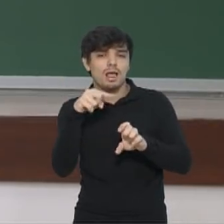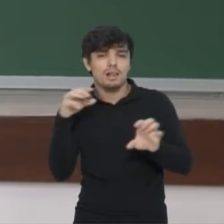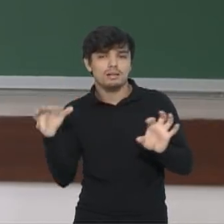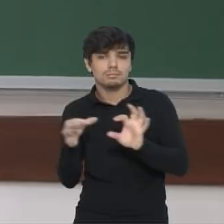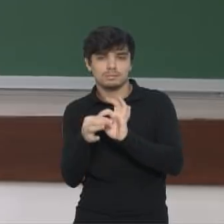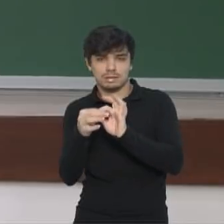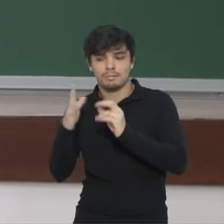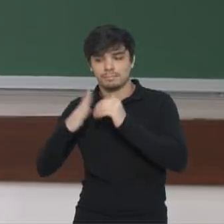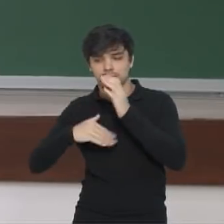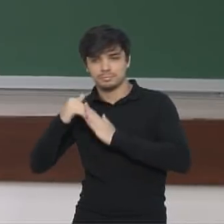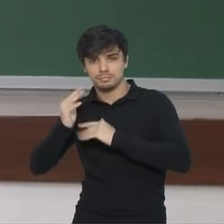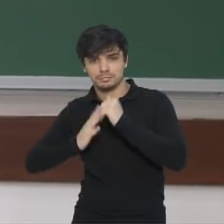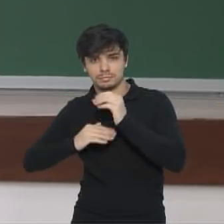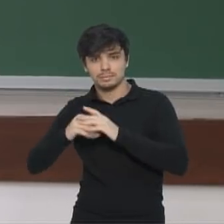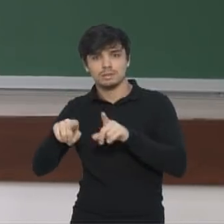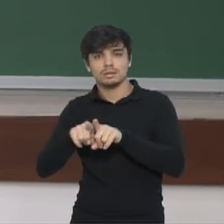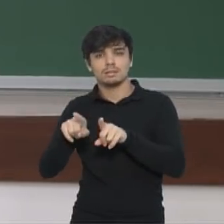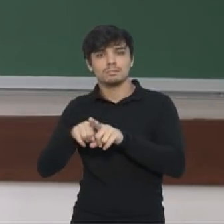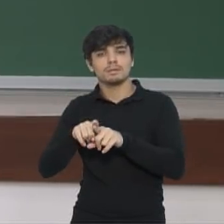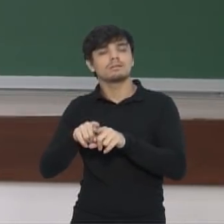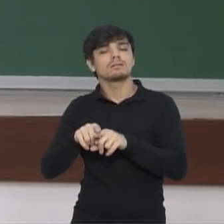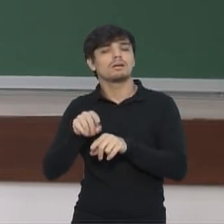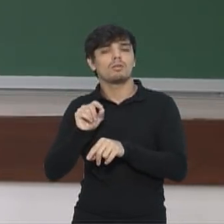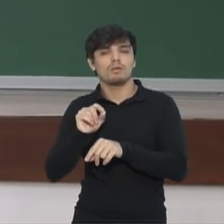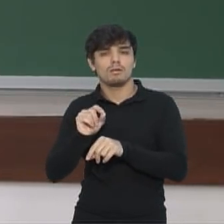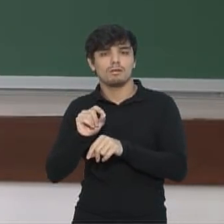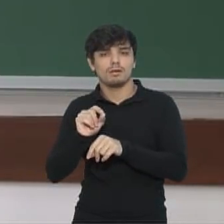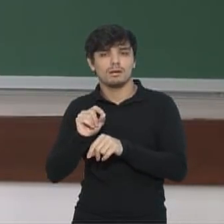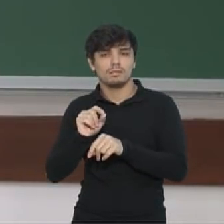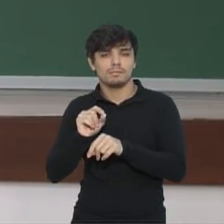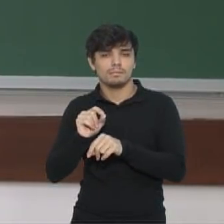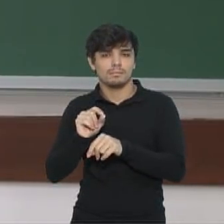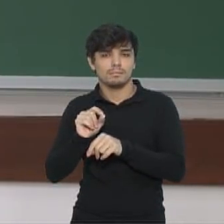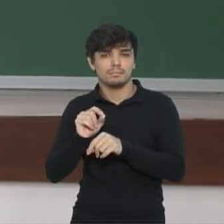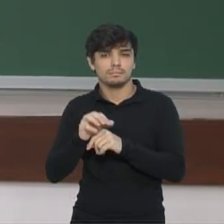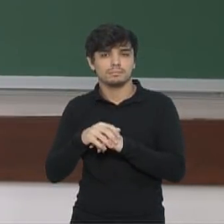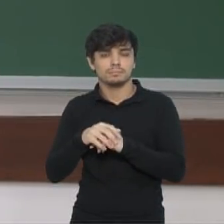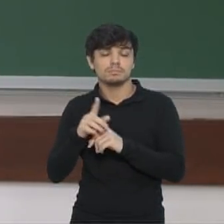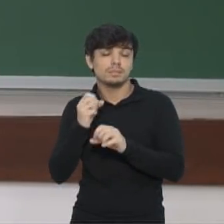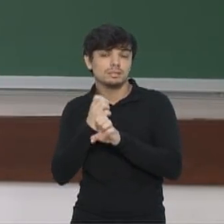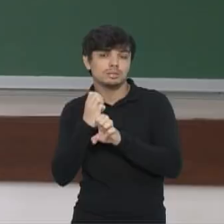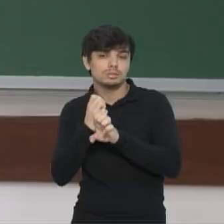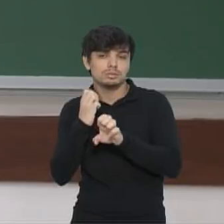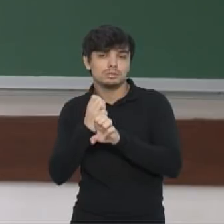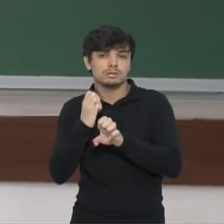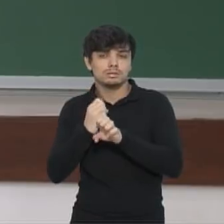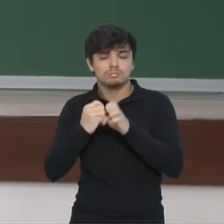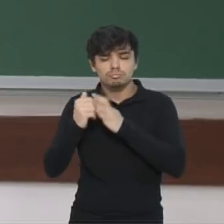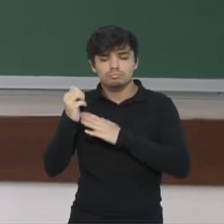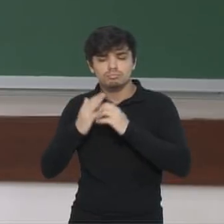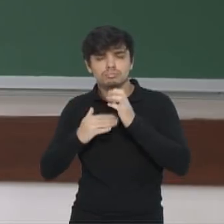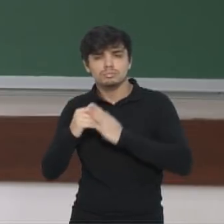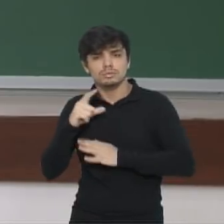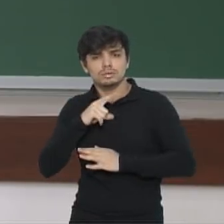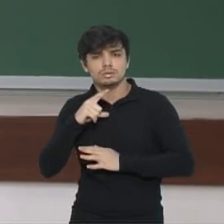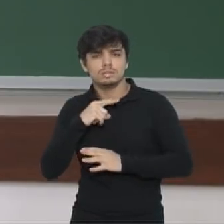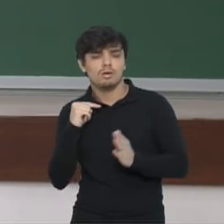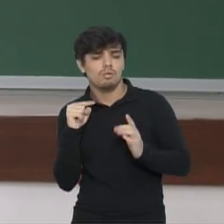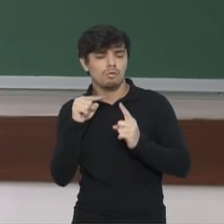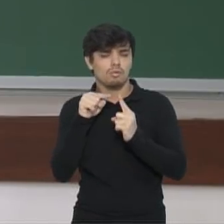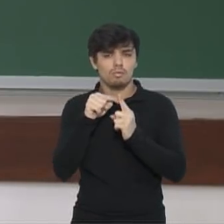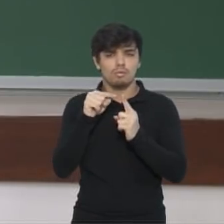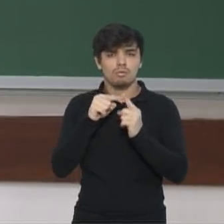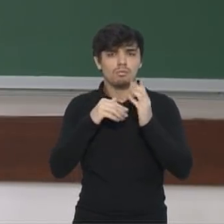à praticidade, como ela também era uma engenharia funcional, né, que tinha por